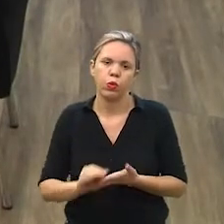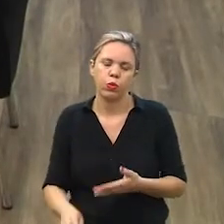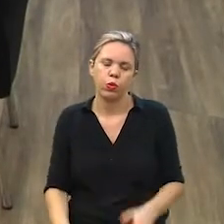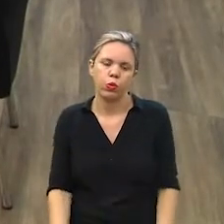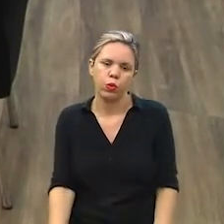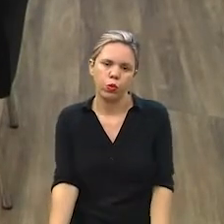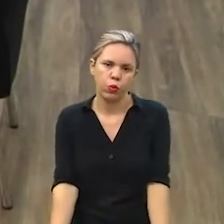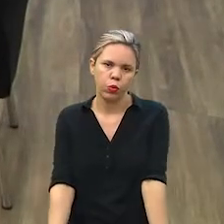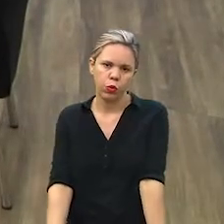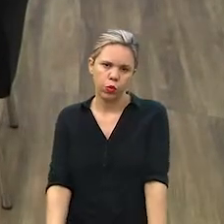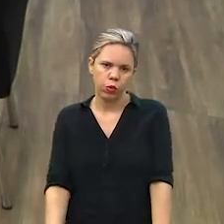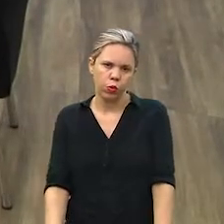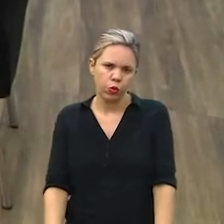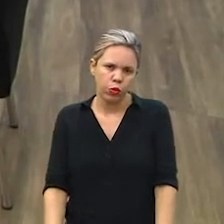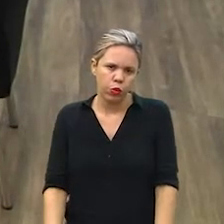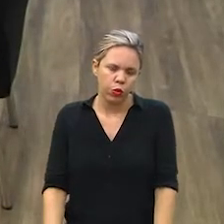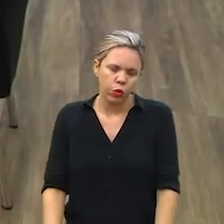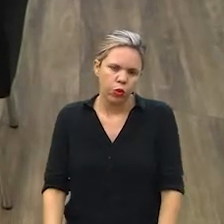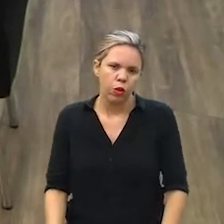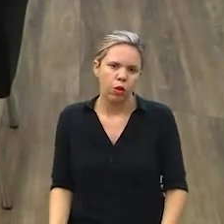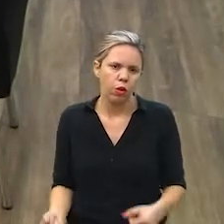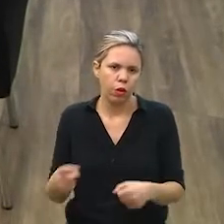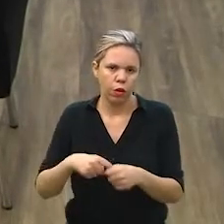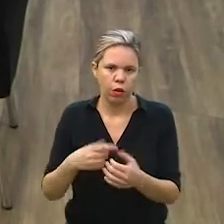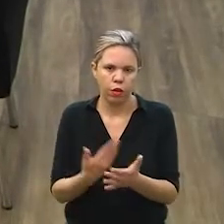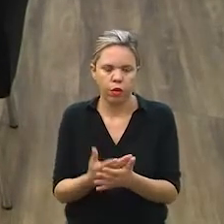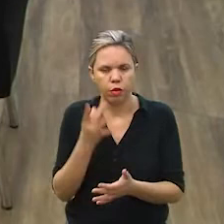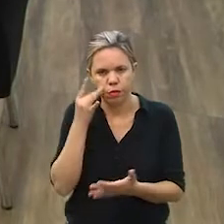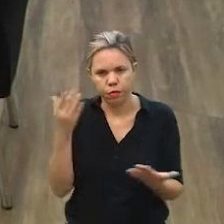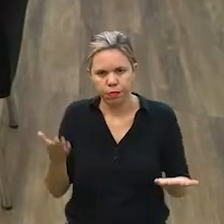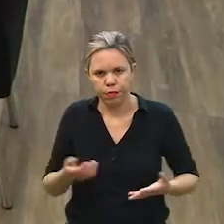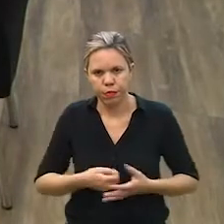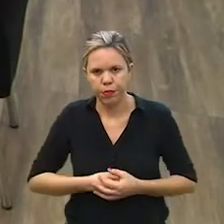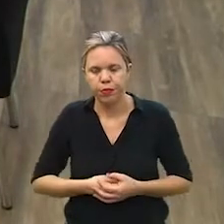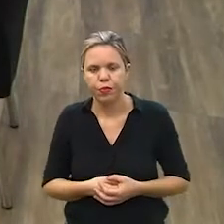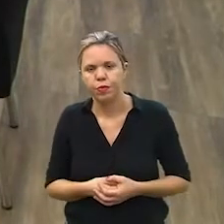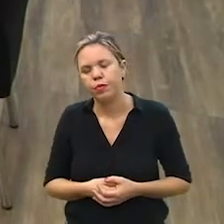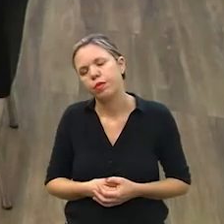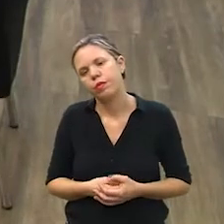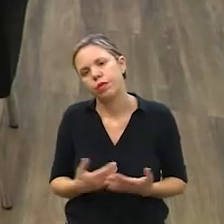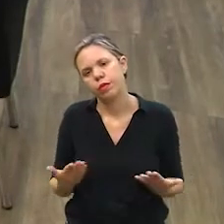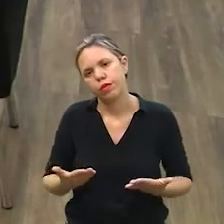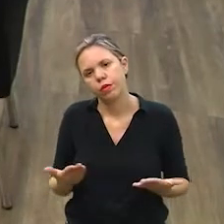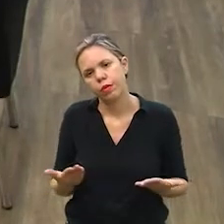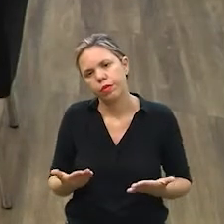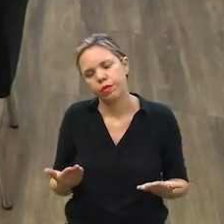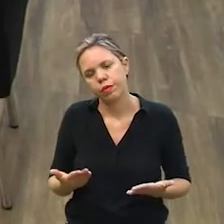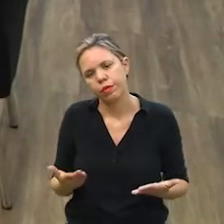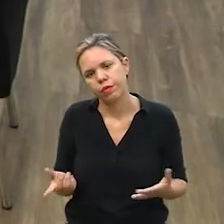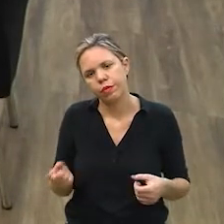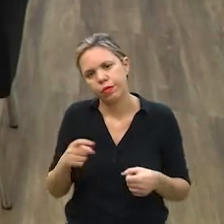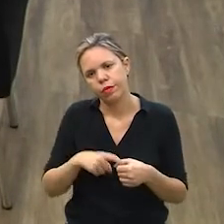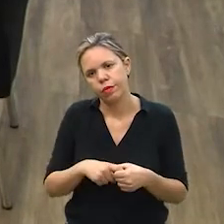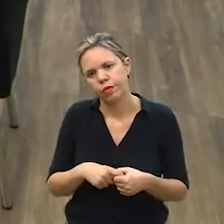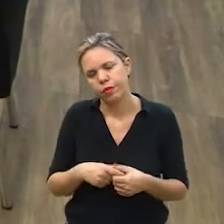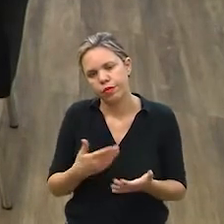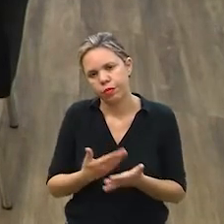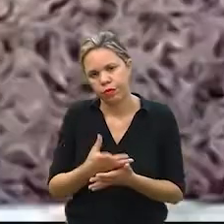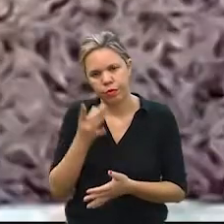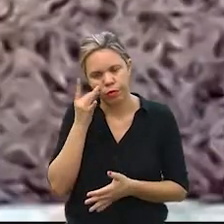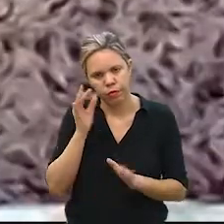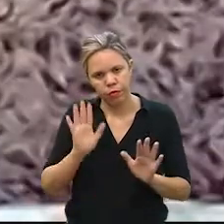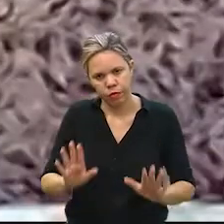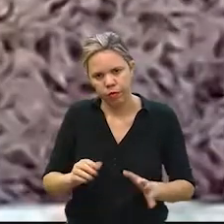de educação, desculpe, para a retomada das aulas hoje, né? Então, agora estão sendo retomadas as aulas presenciais,